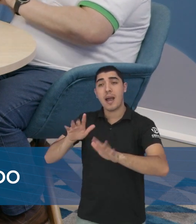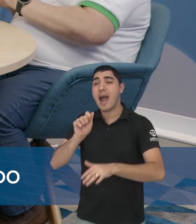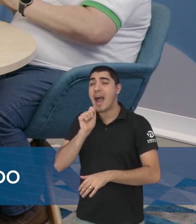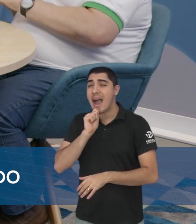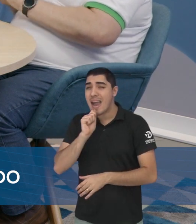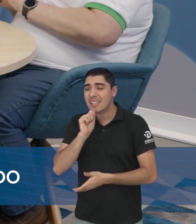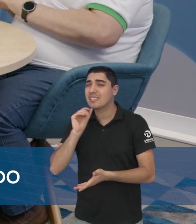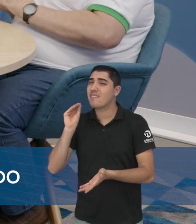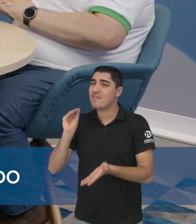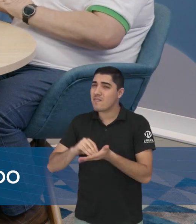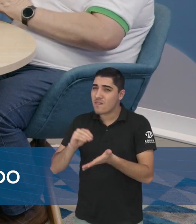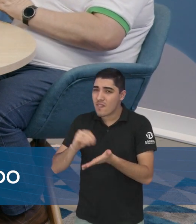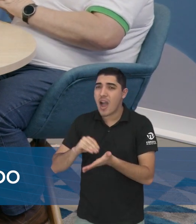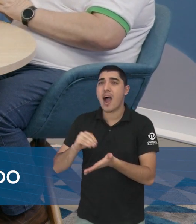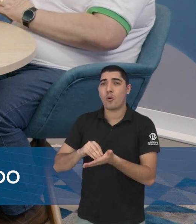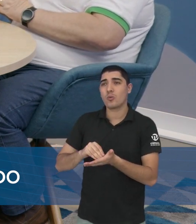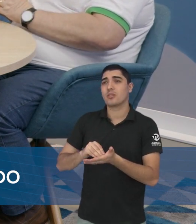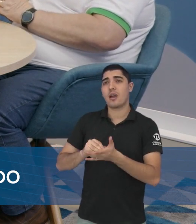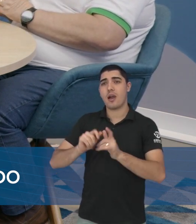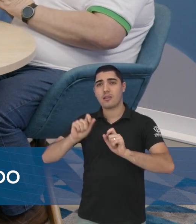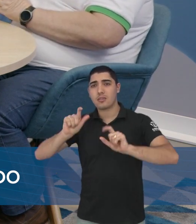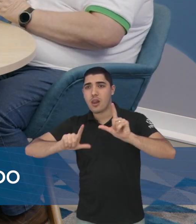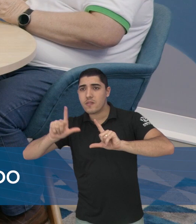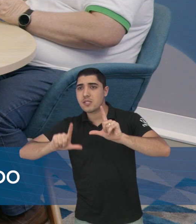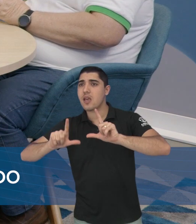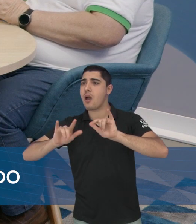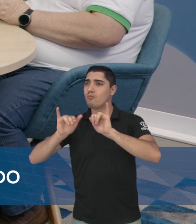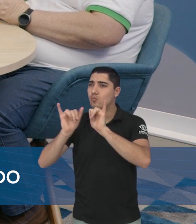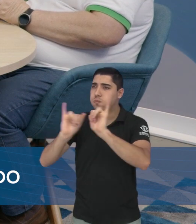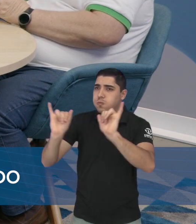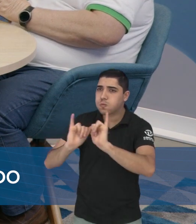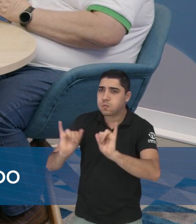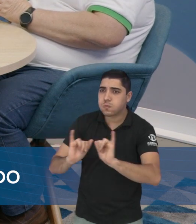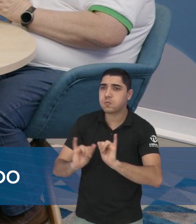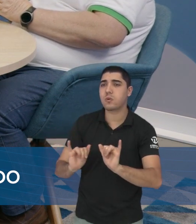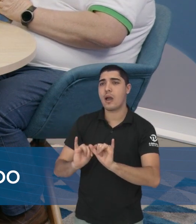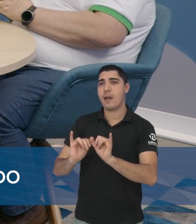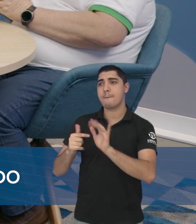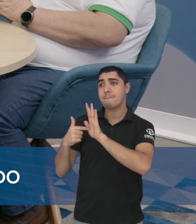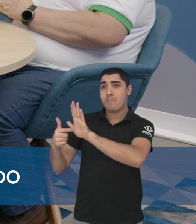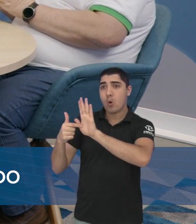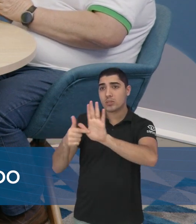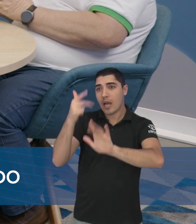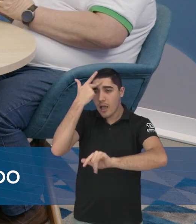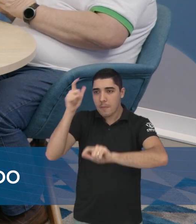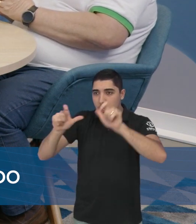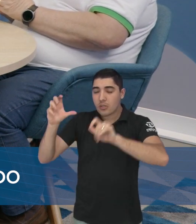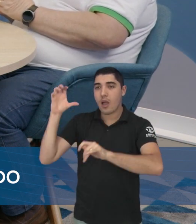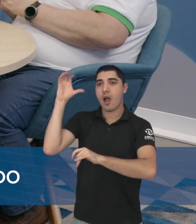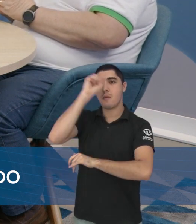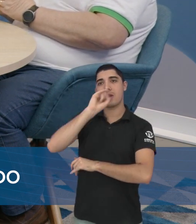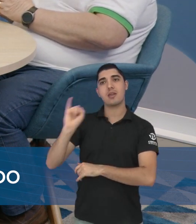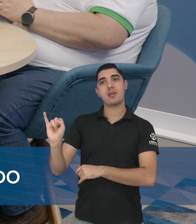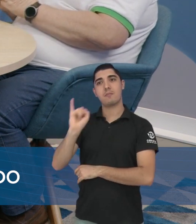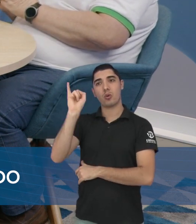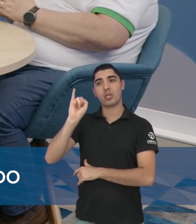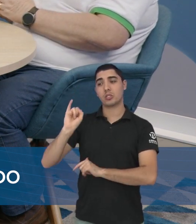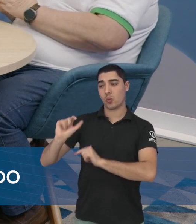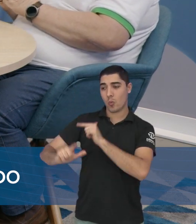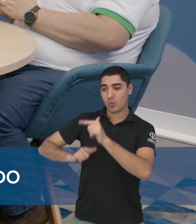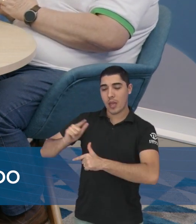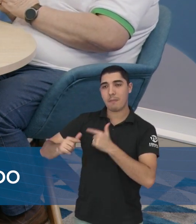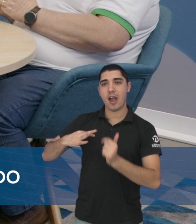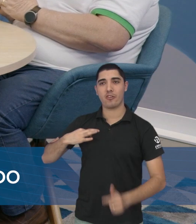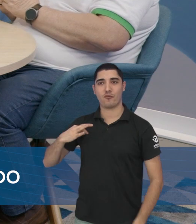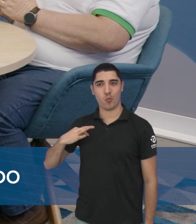ainda falta um pouco mais na mídia mostrar a importância da ação